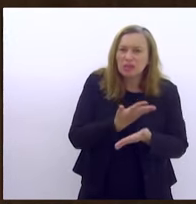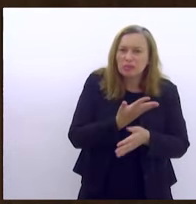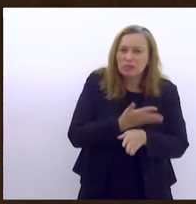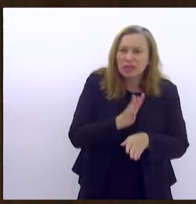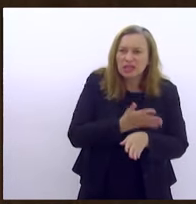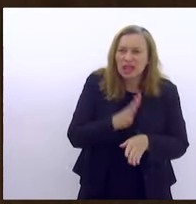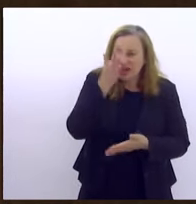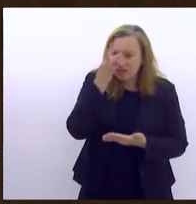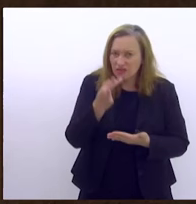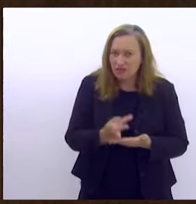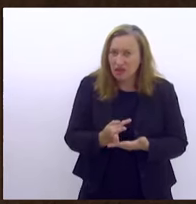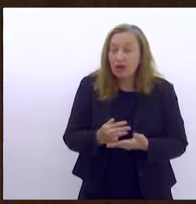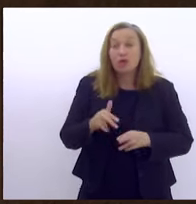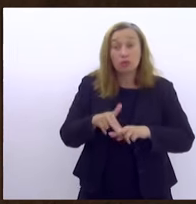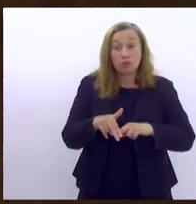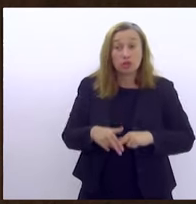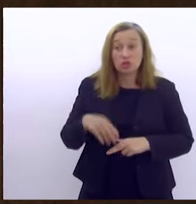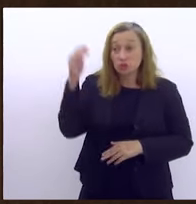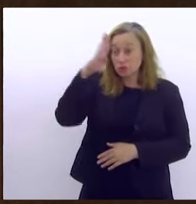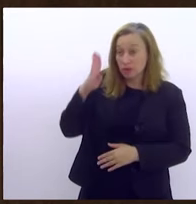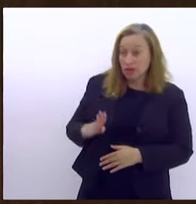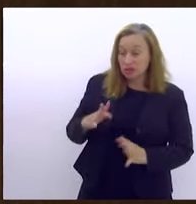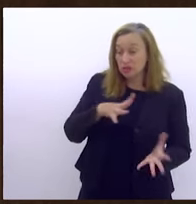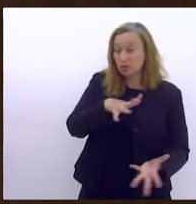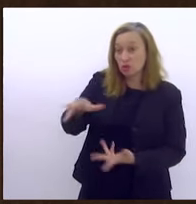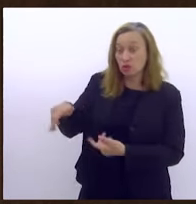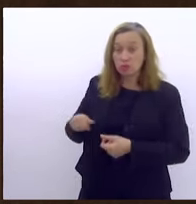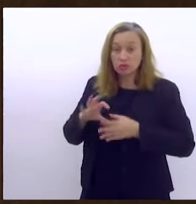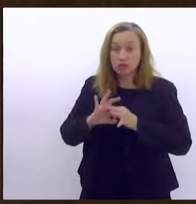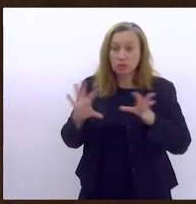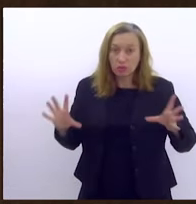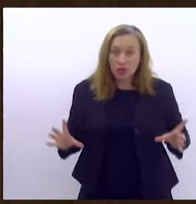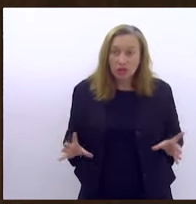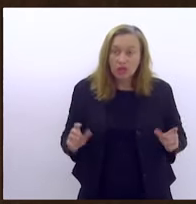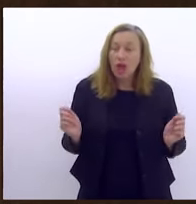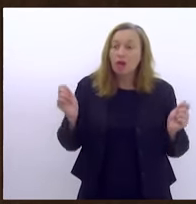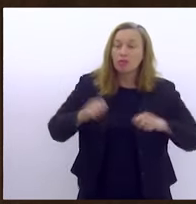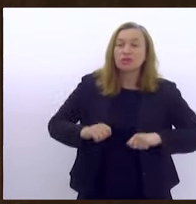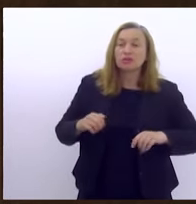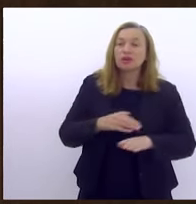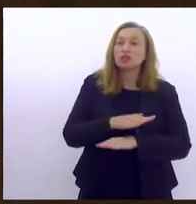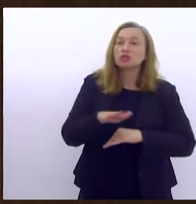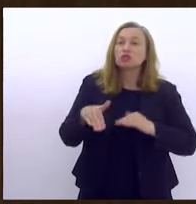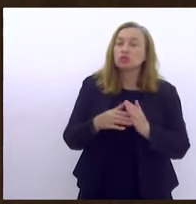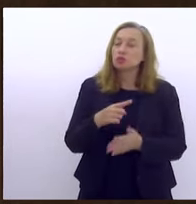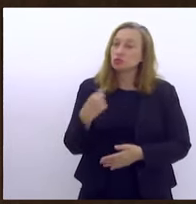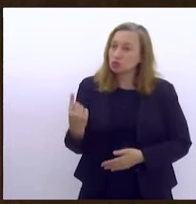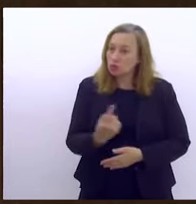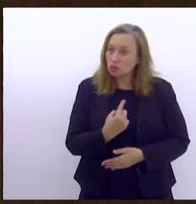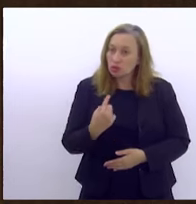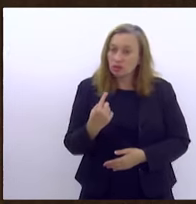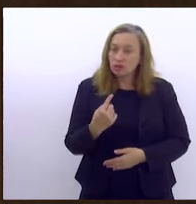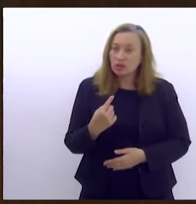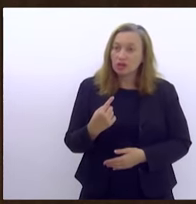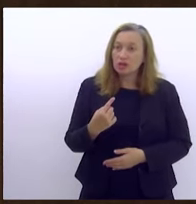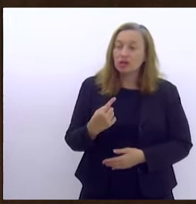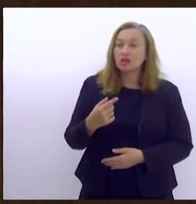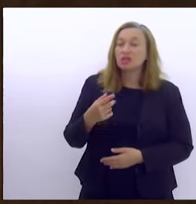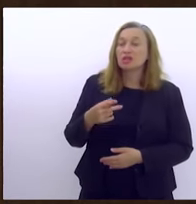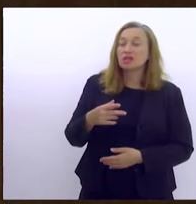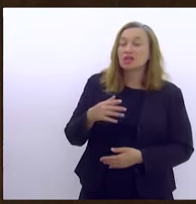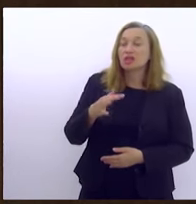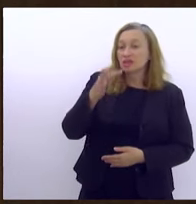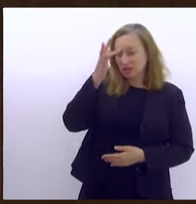torna o Brasil e o mundo democrático, a possibilidade de todos nós professarmos a nossa fé de